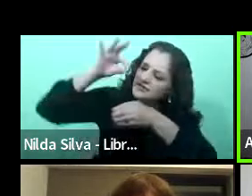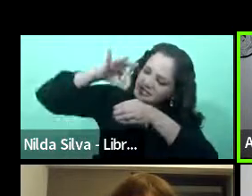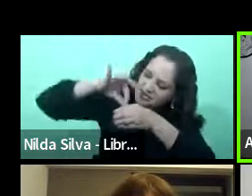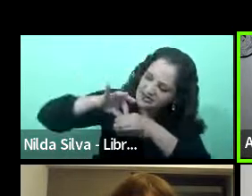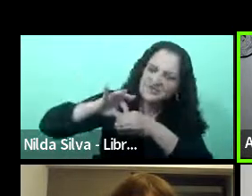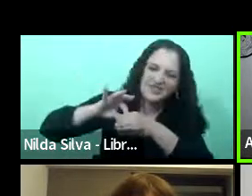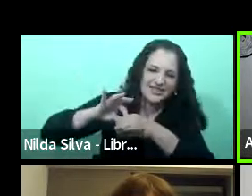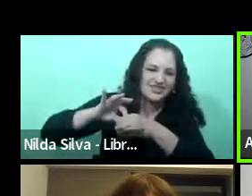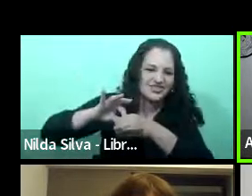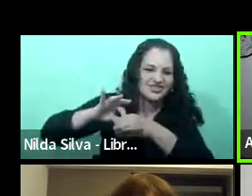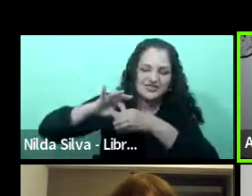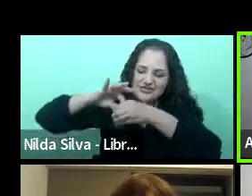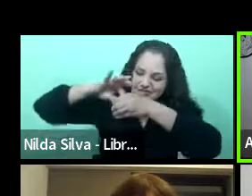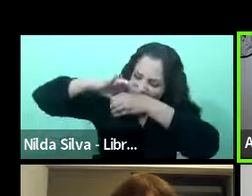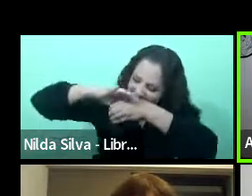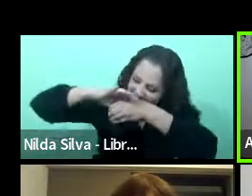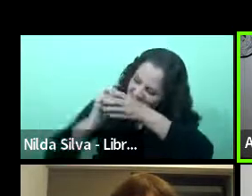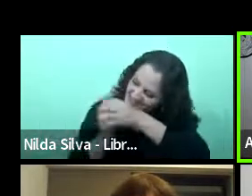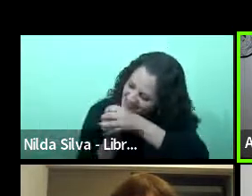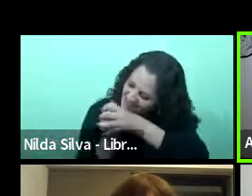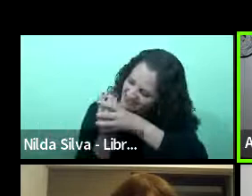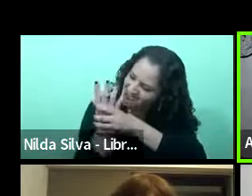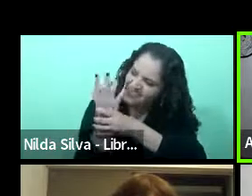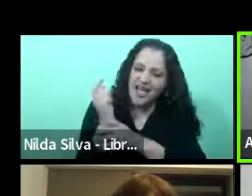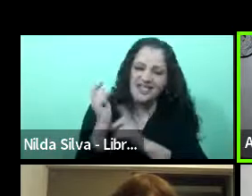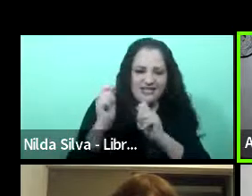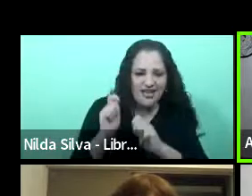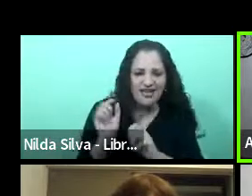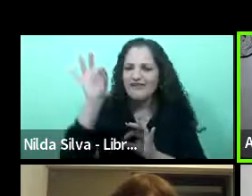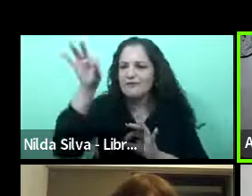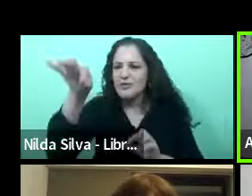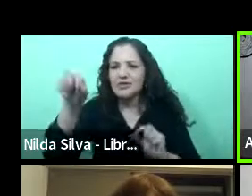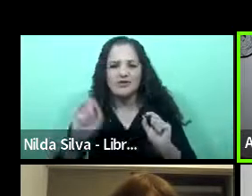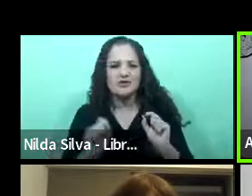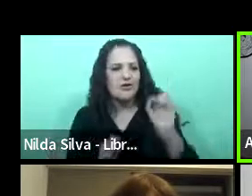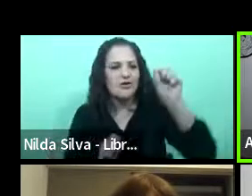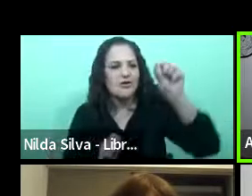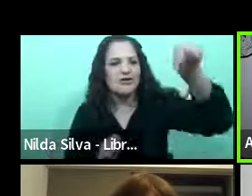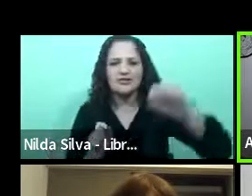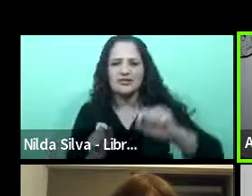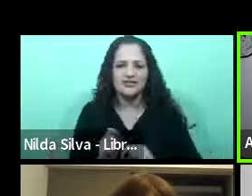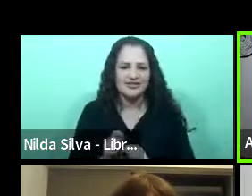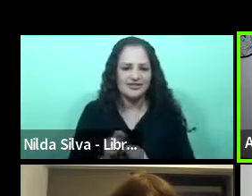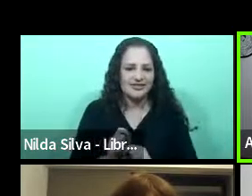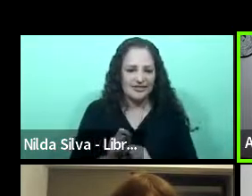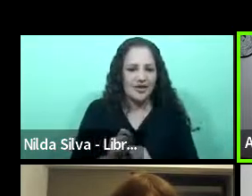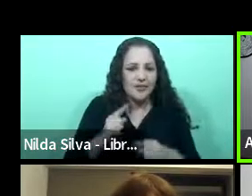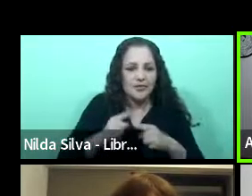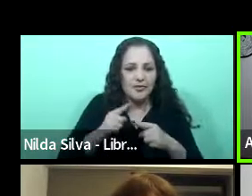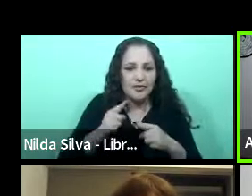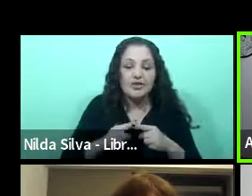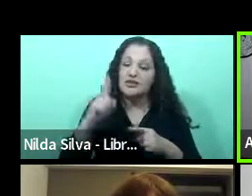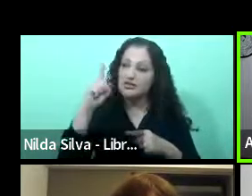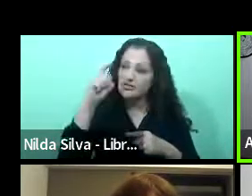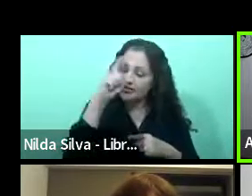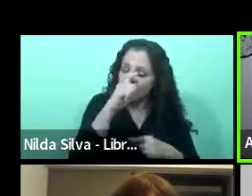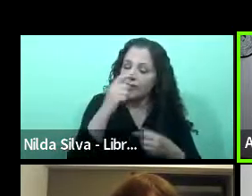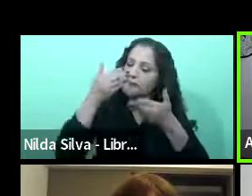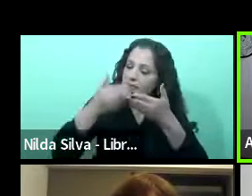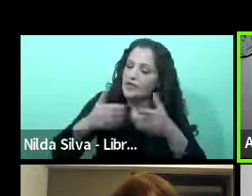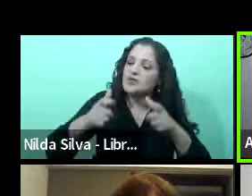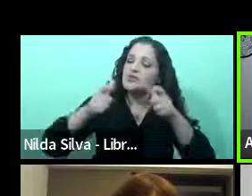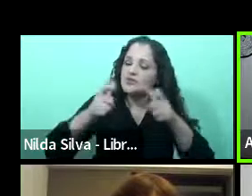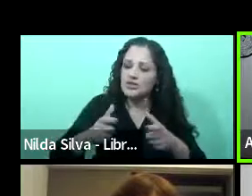porque está cada vez mais difícil, né? E cada vez a gente vai perdendo o espaço de cocriação, de